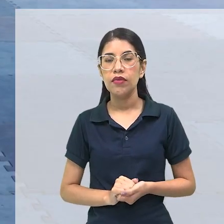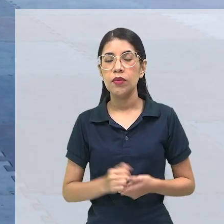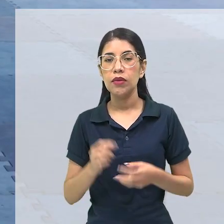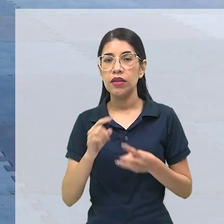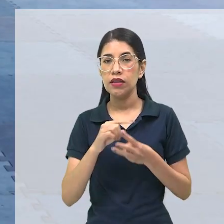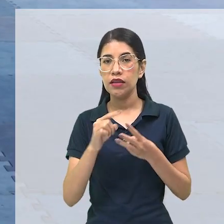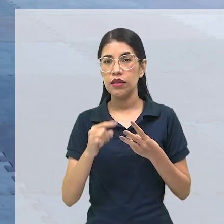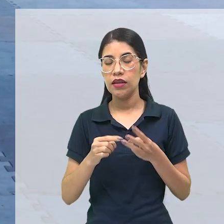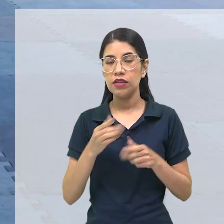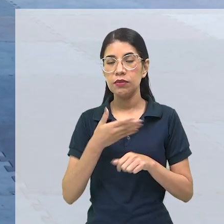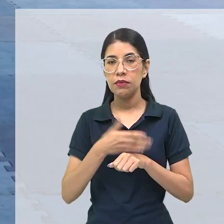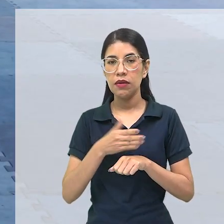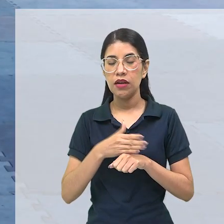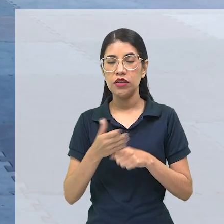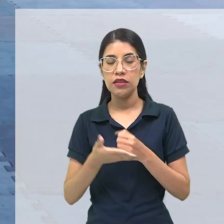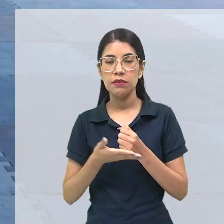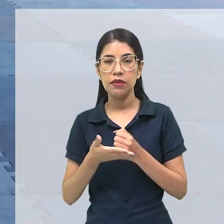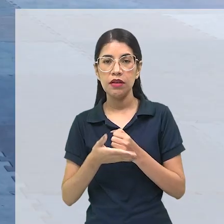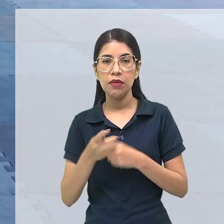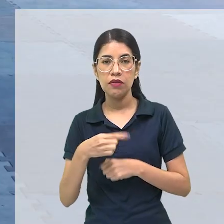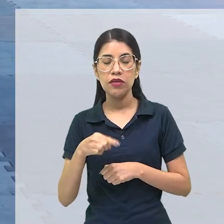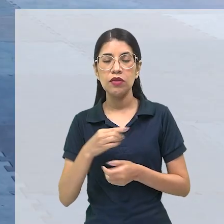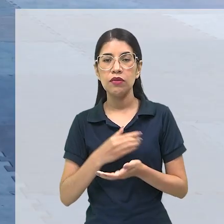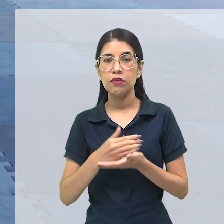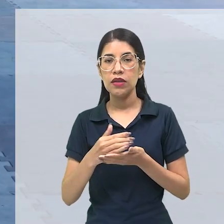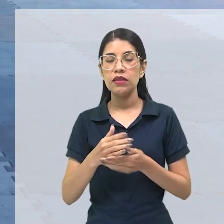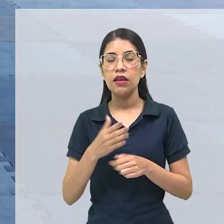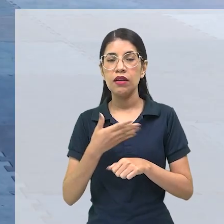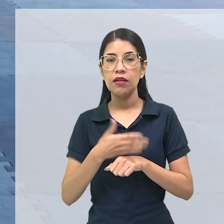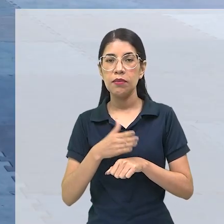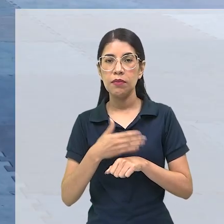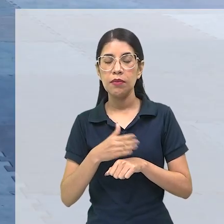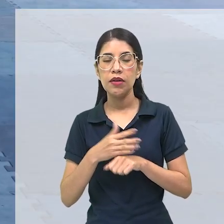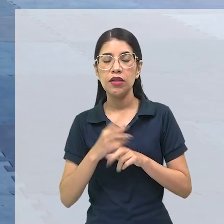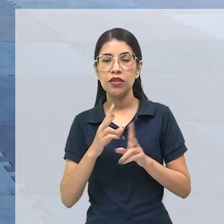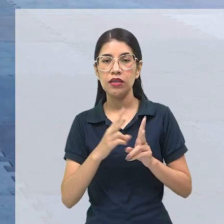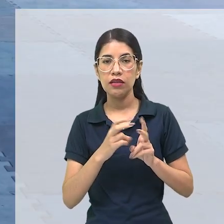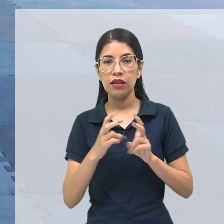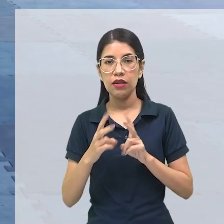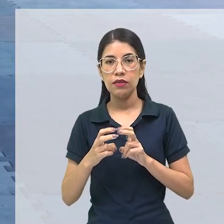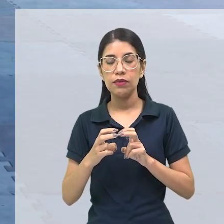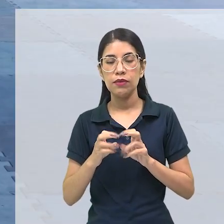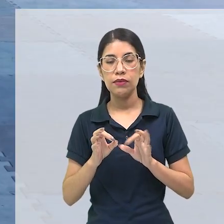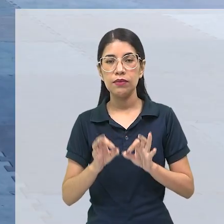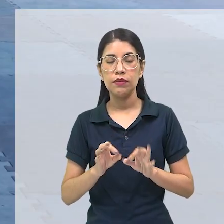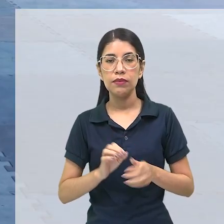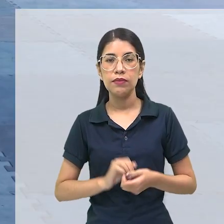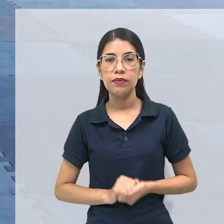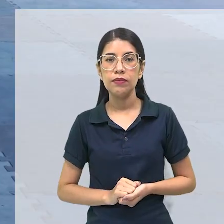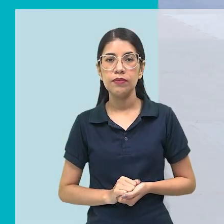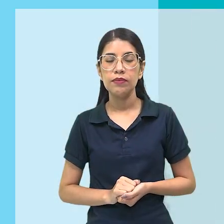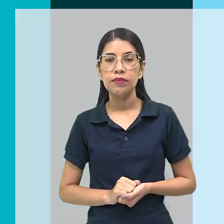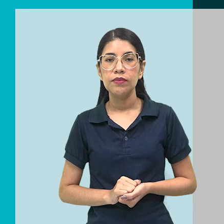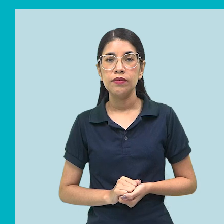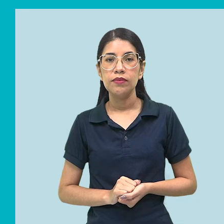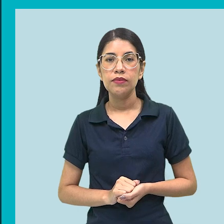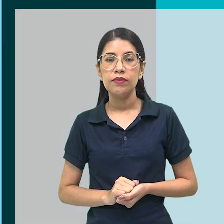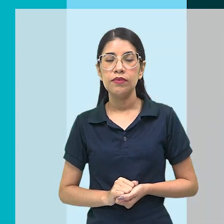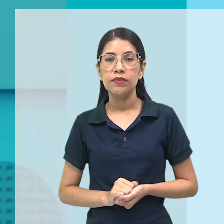3 exercícios básicos para vocês começarem a iniciação aí no wrestling luta livre.